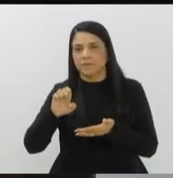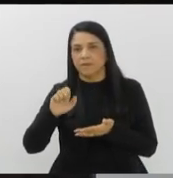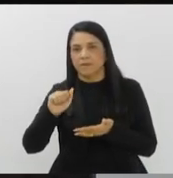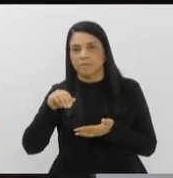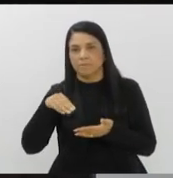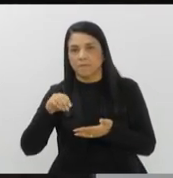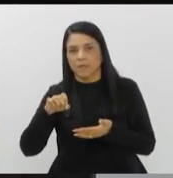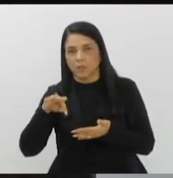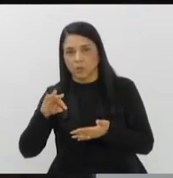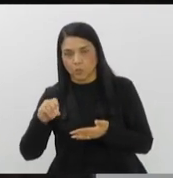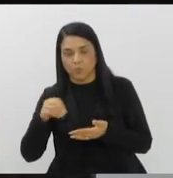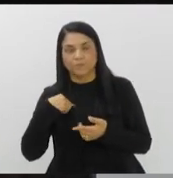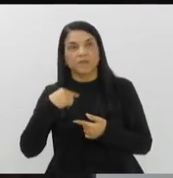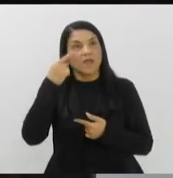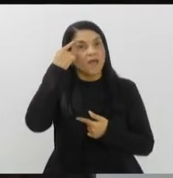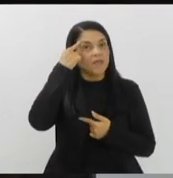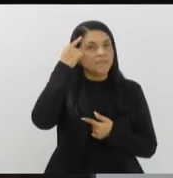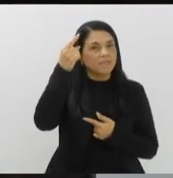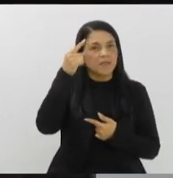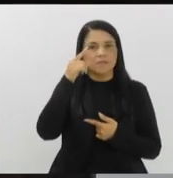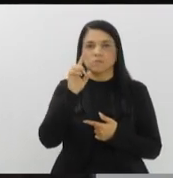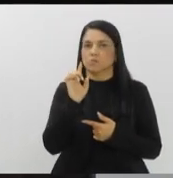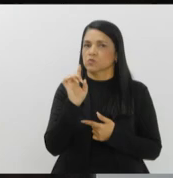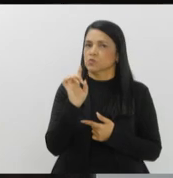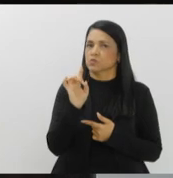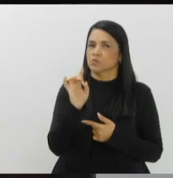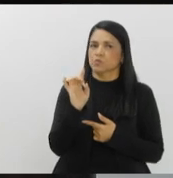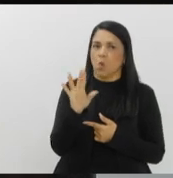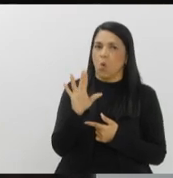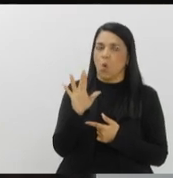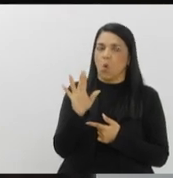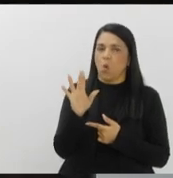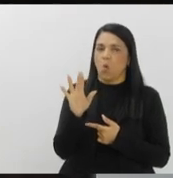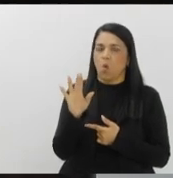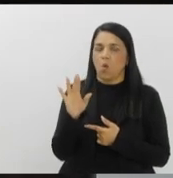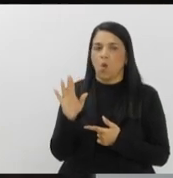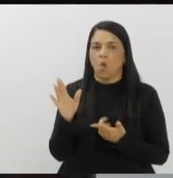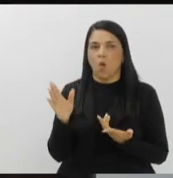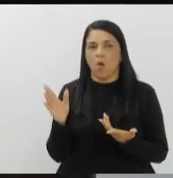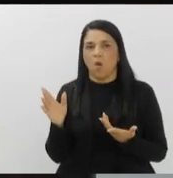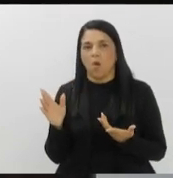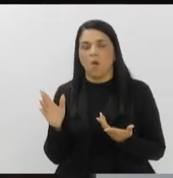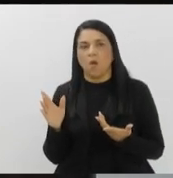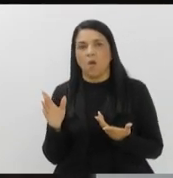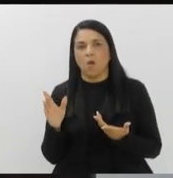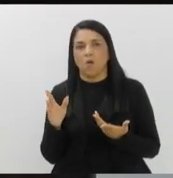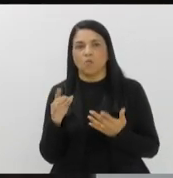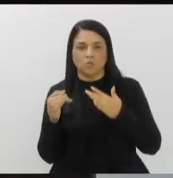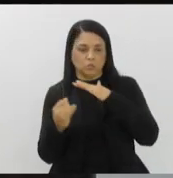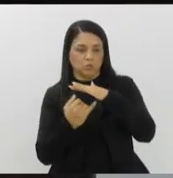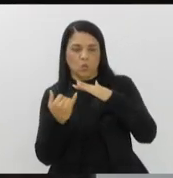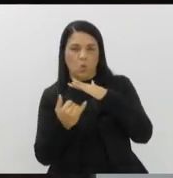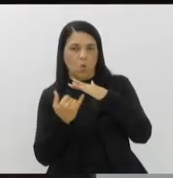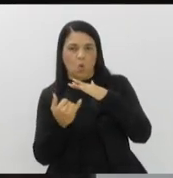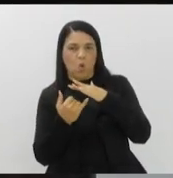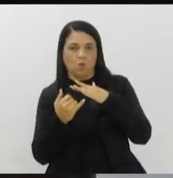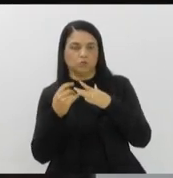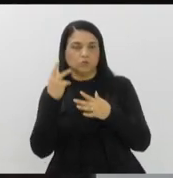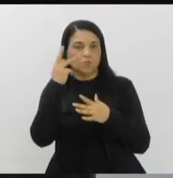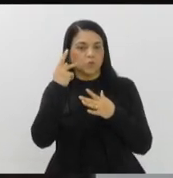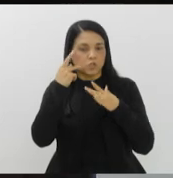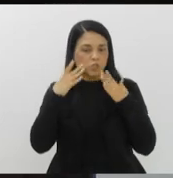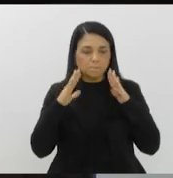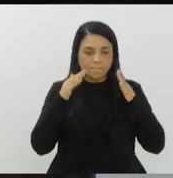transversal, né? A ideia não é fazer um mapeamento só com os órgãos que têm políticas específicas